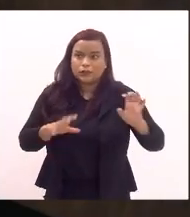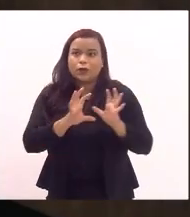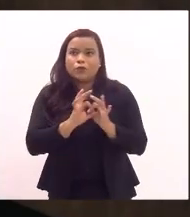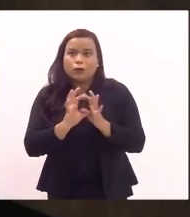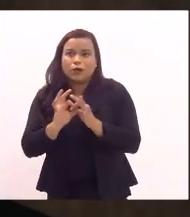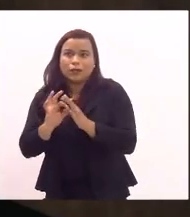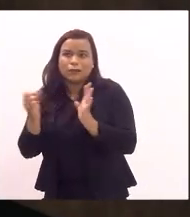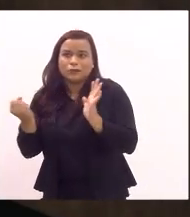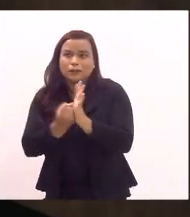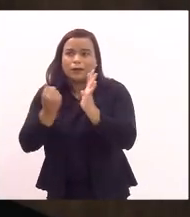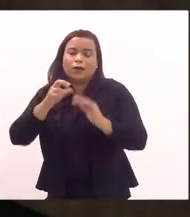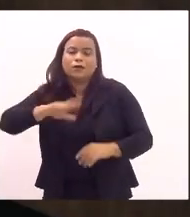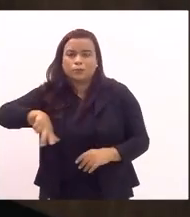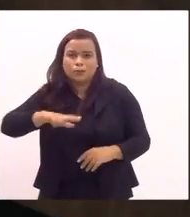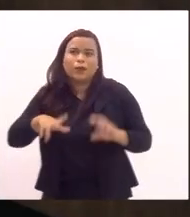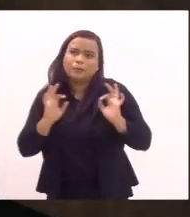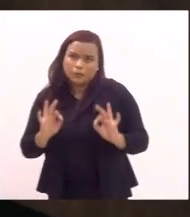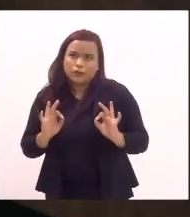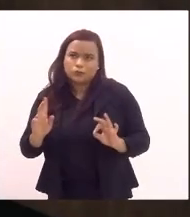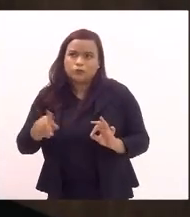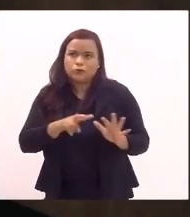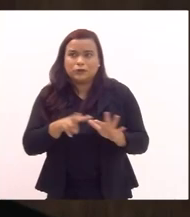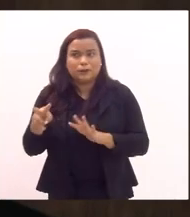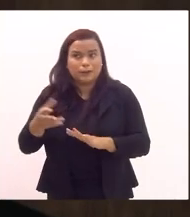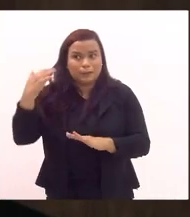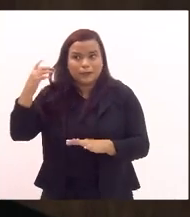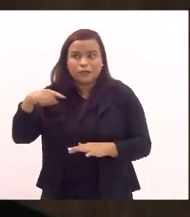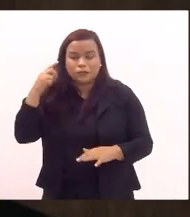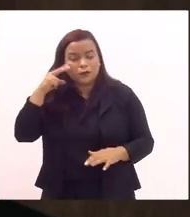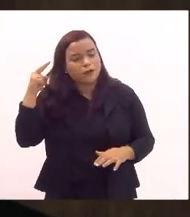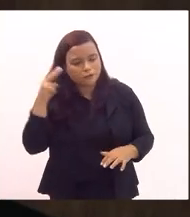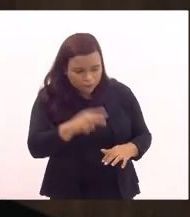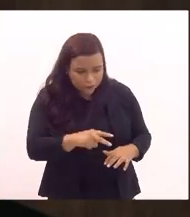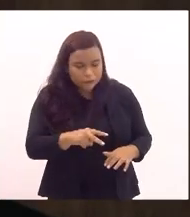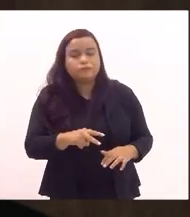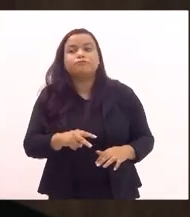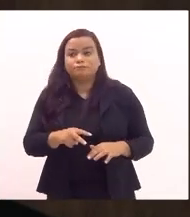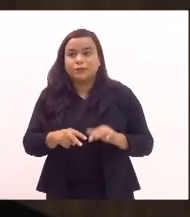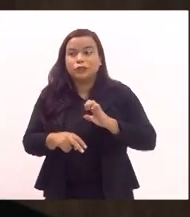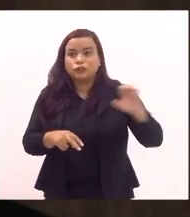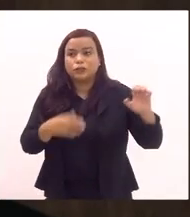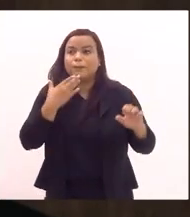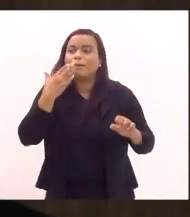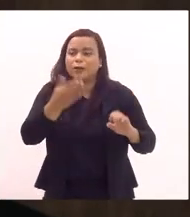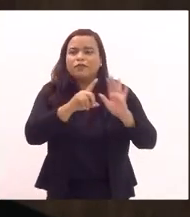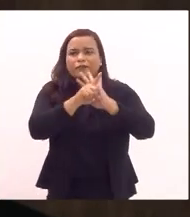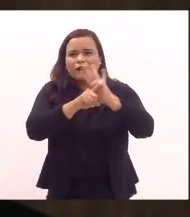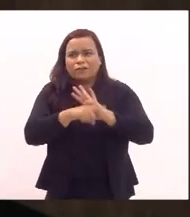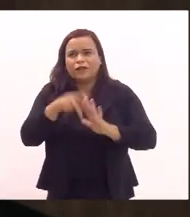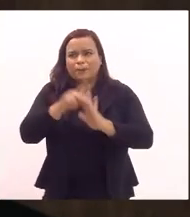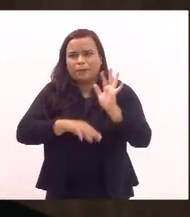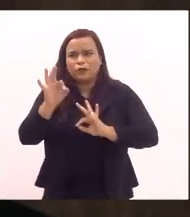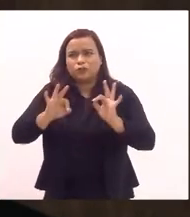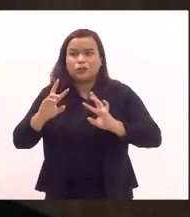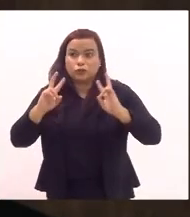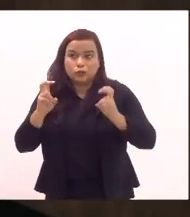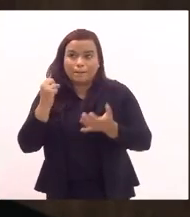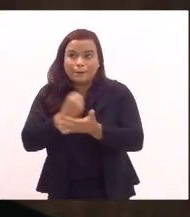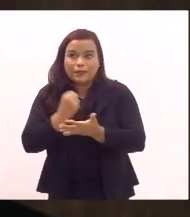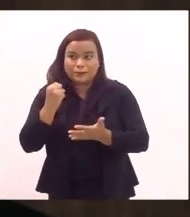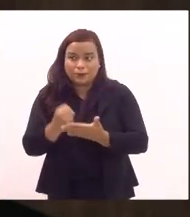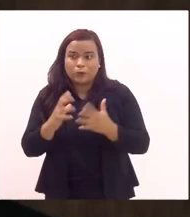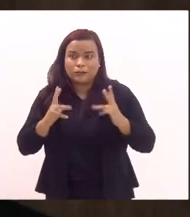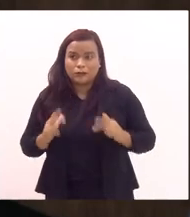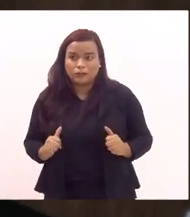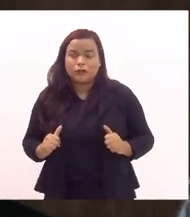ainda na semana passada nós verificamos a esquerda pedindo verificação de um projeto referente ao passaporte sanitário e